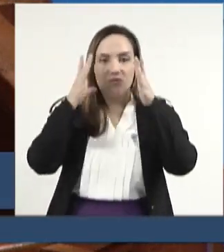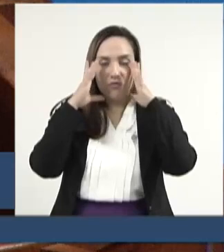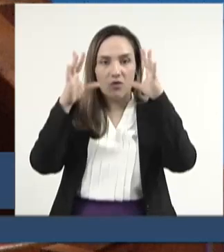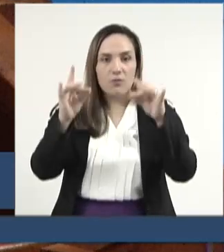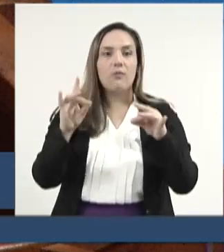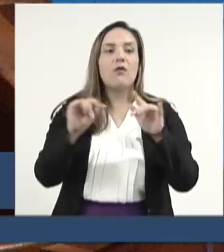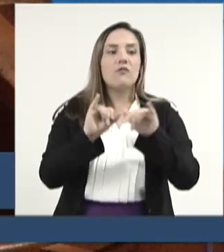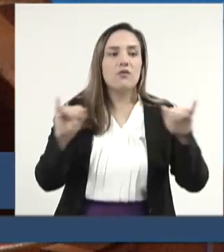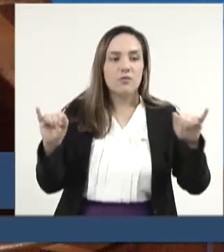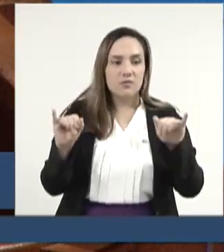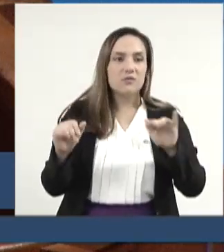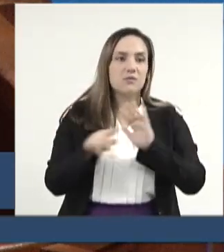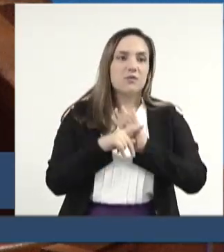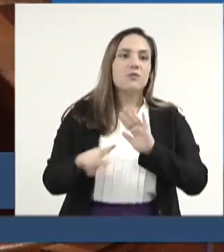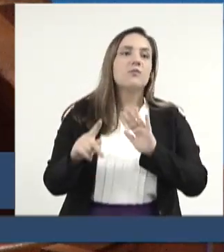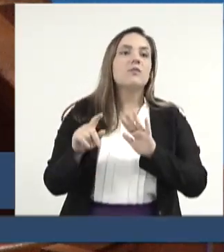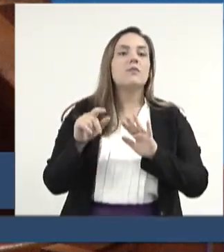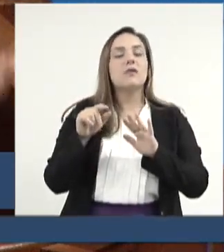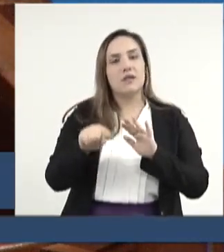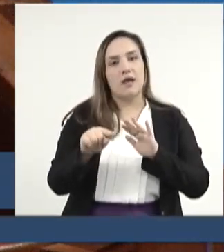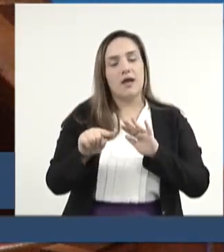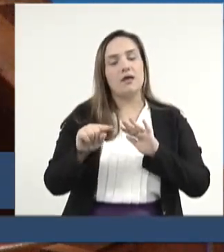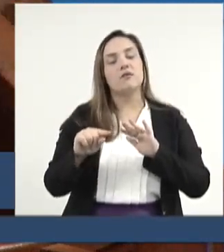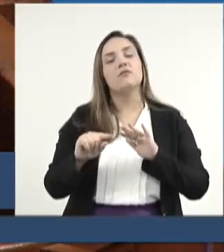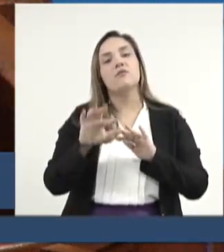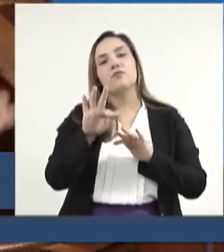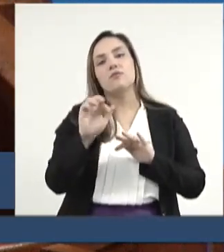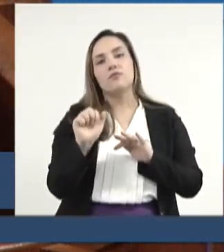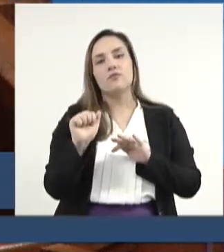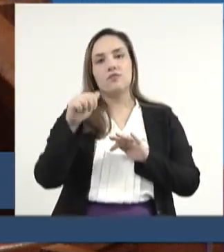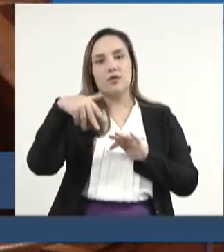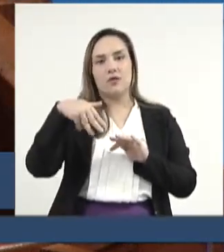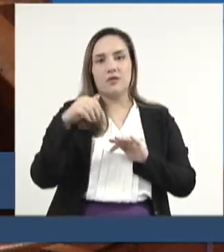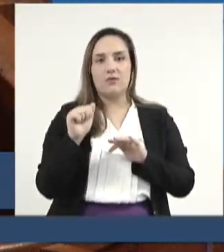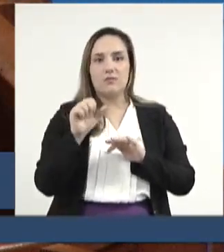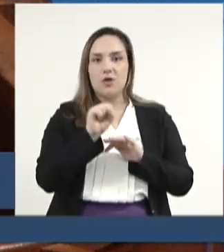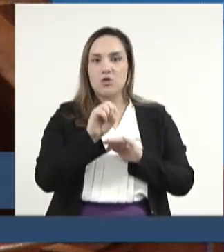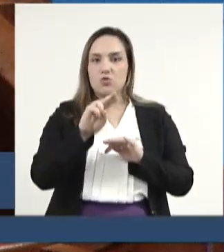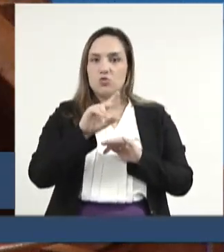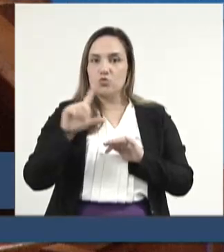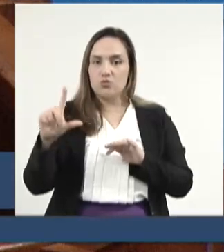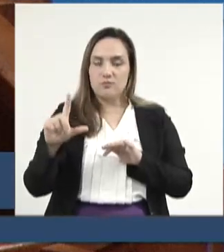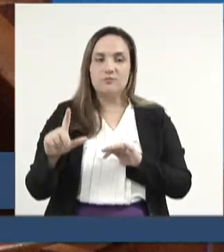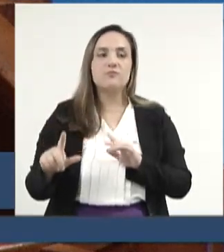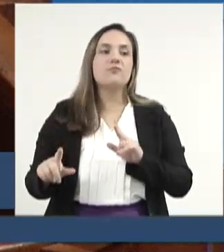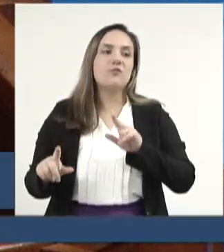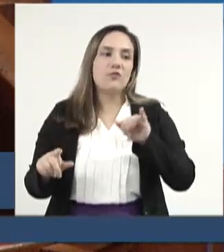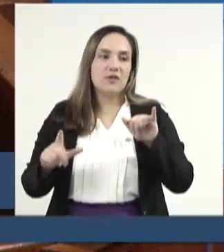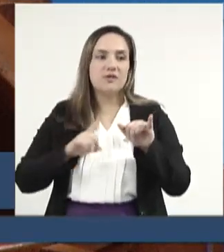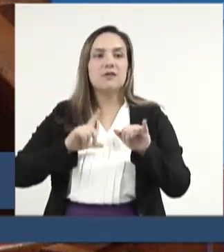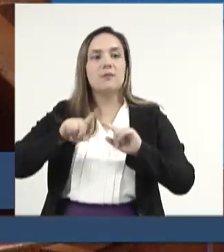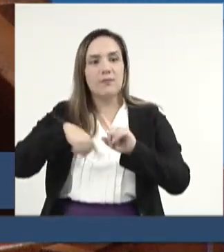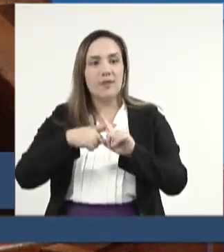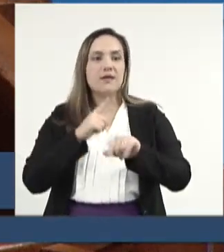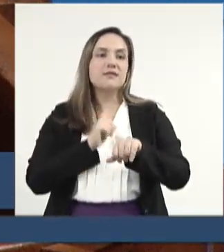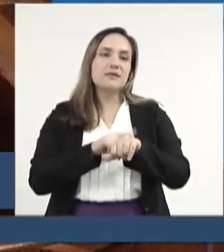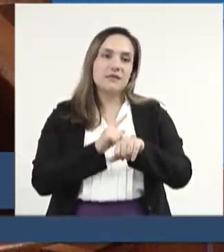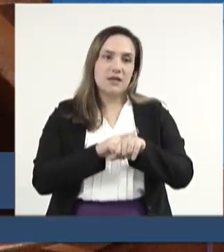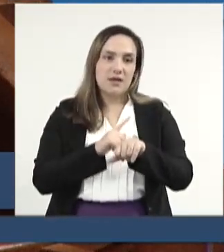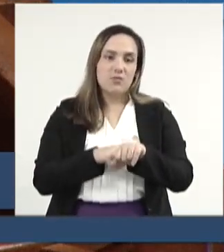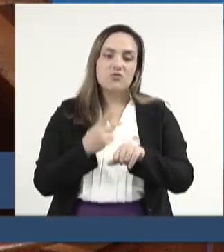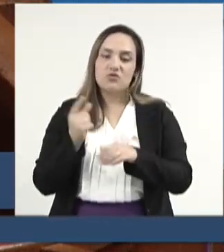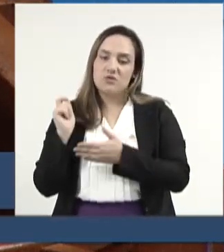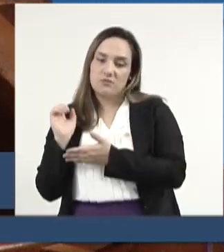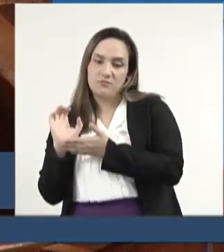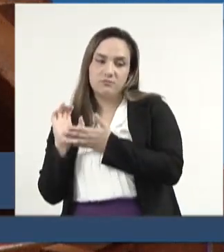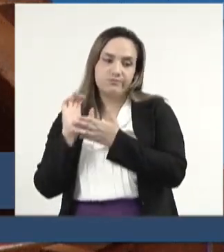que recebi pela FamaSul. E nisso estão previstos a prorrogação do custeio, da parcela de